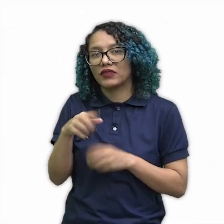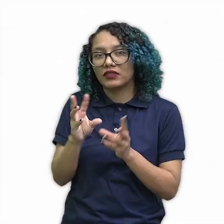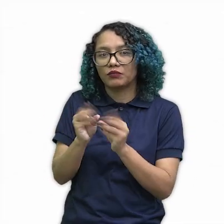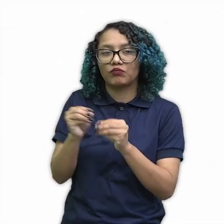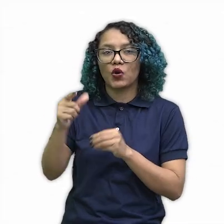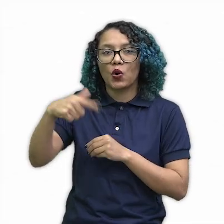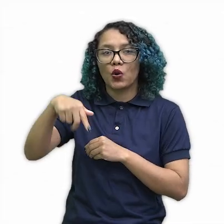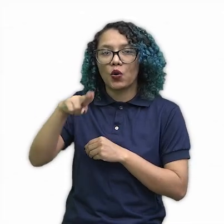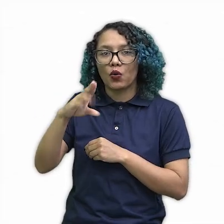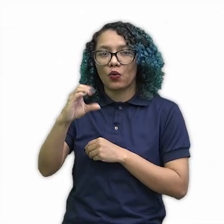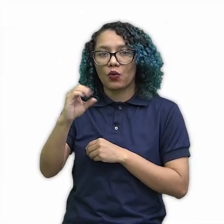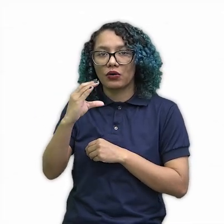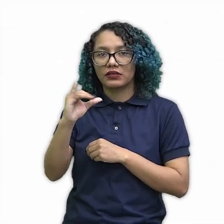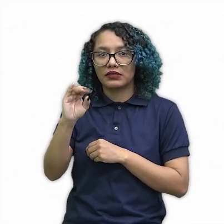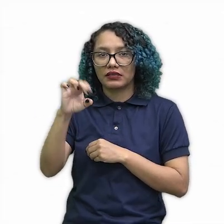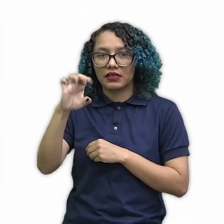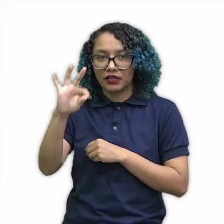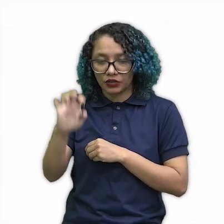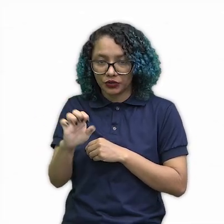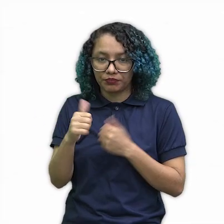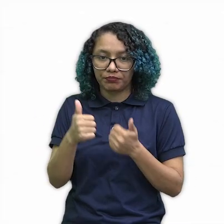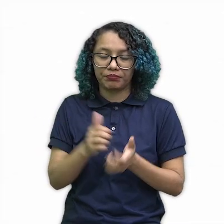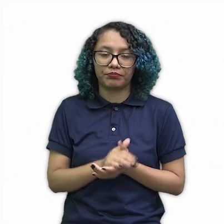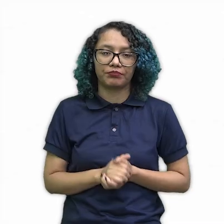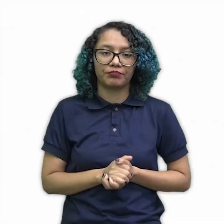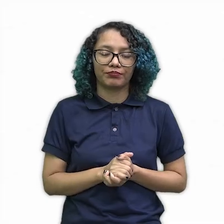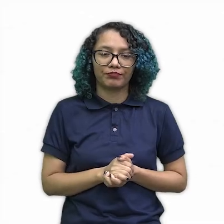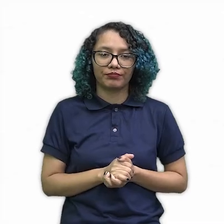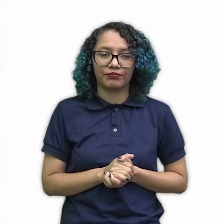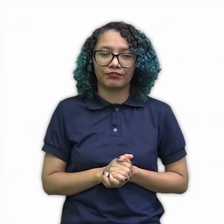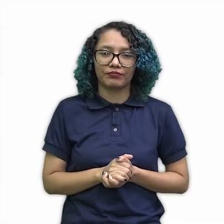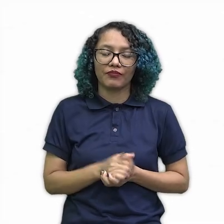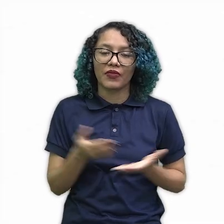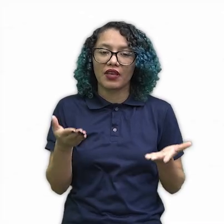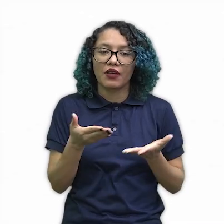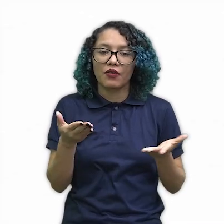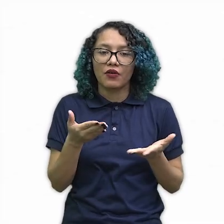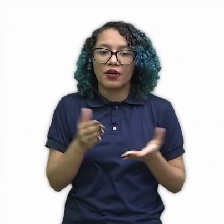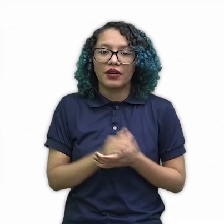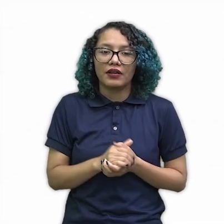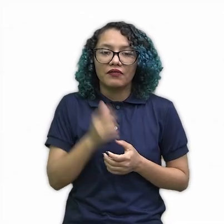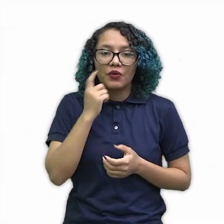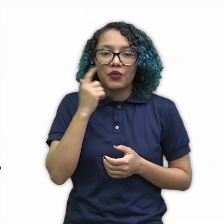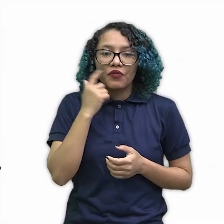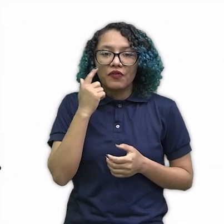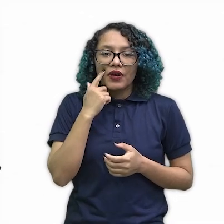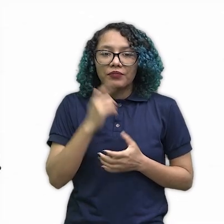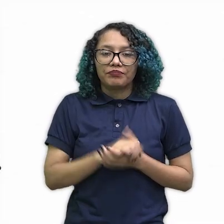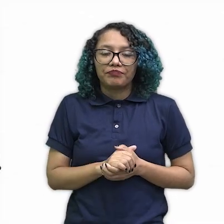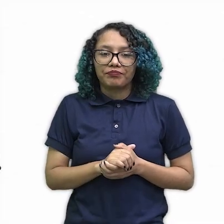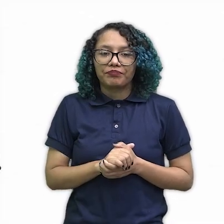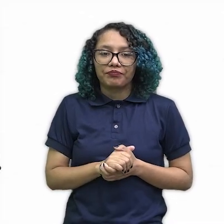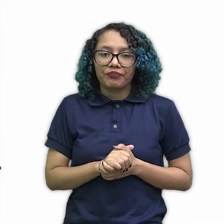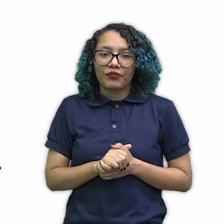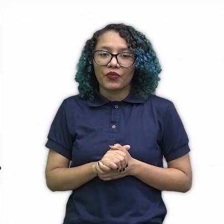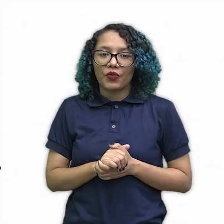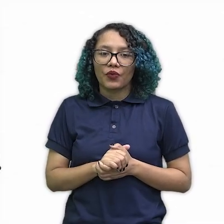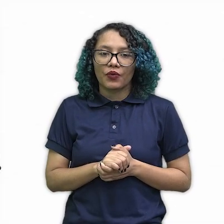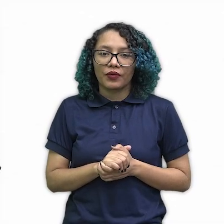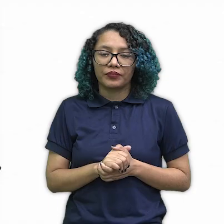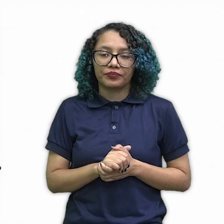ser simbolizado pelo Q. Beleza? Vamos ver, então, como é que é o termo geral da PG. Acompanha aí comigo,